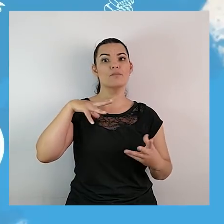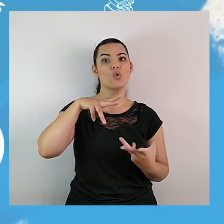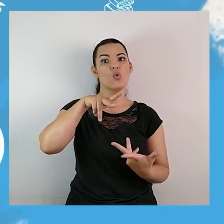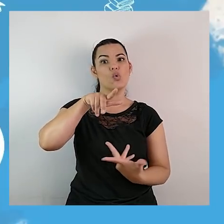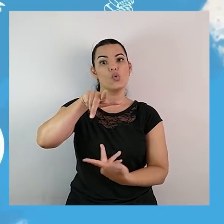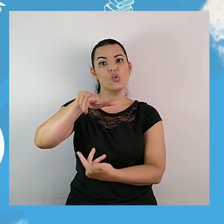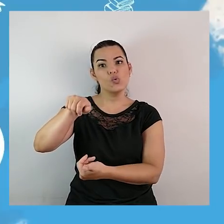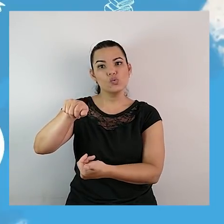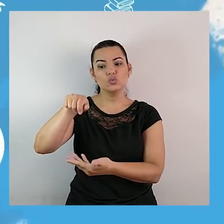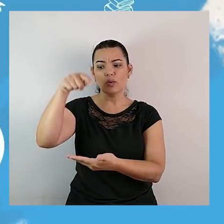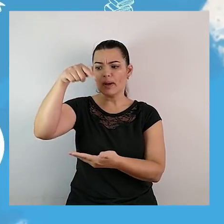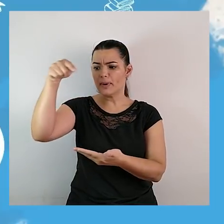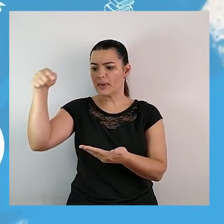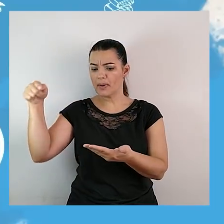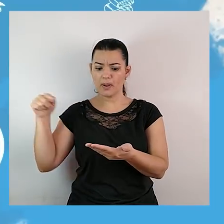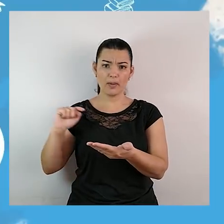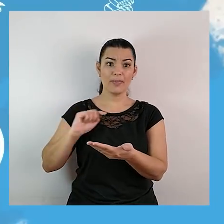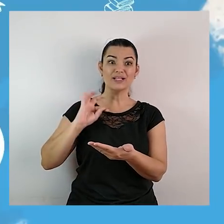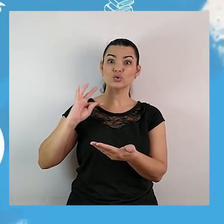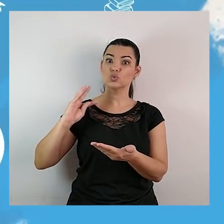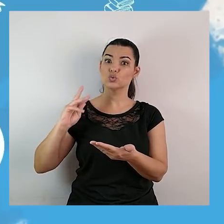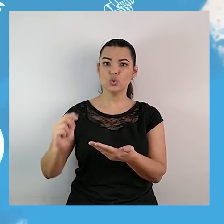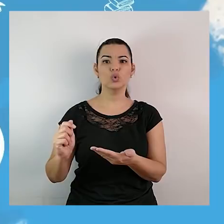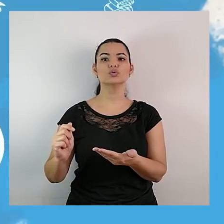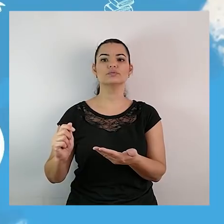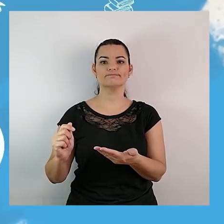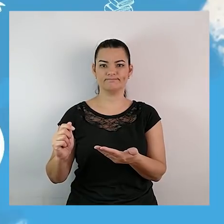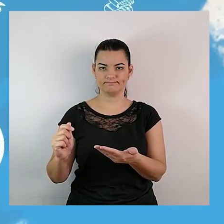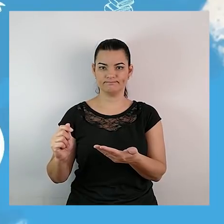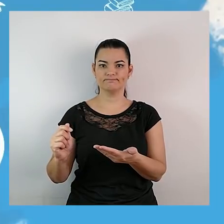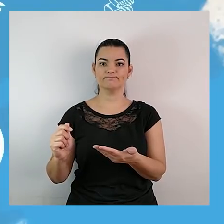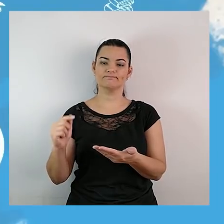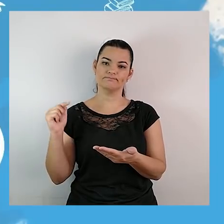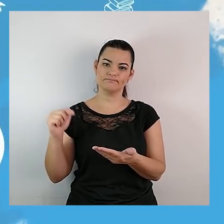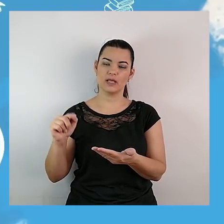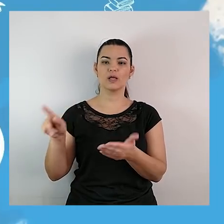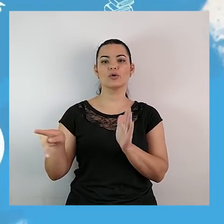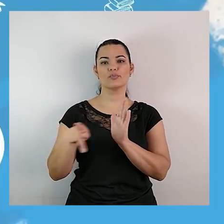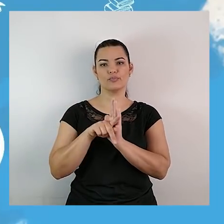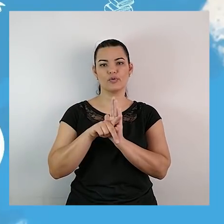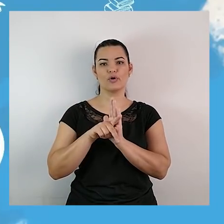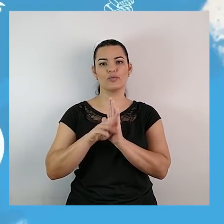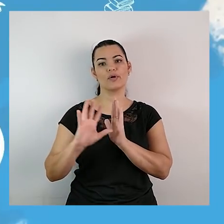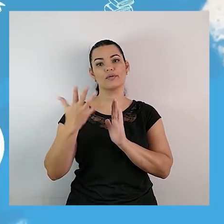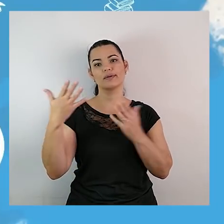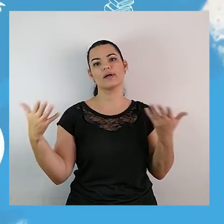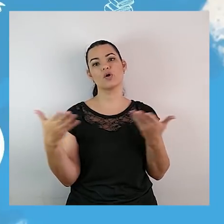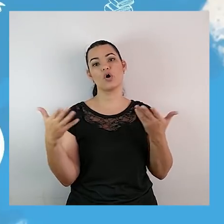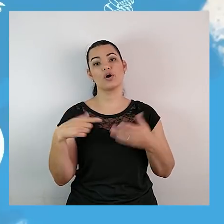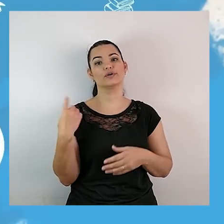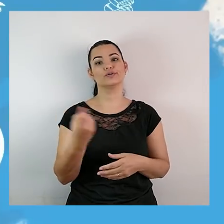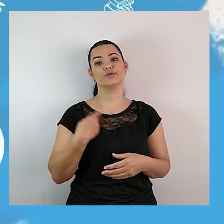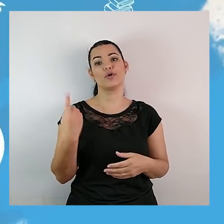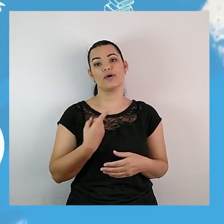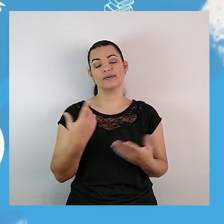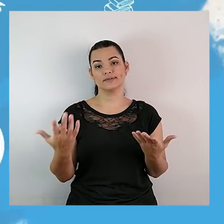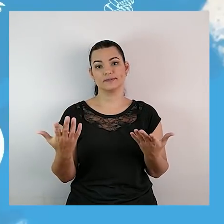nenhum cantinho do mundo que não tenha essa doença. É o que nós estamos